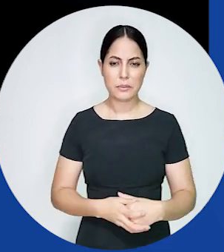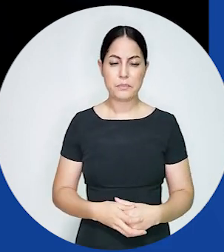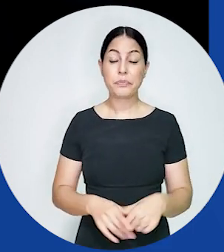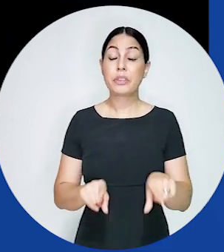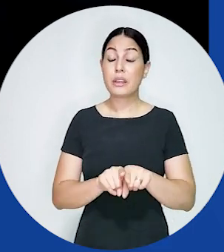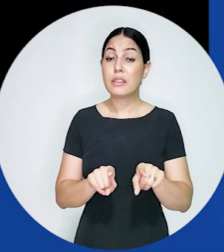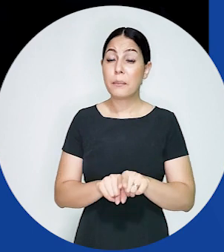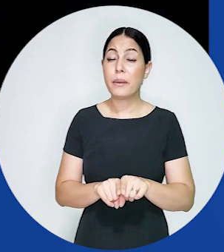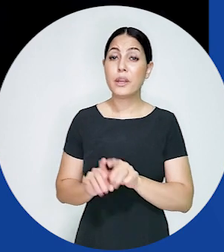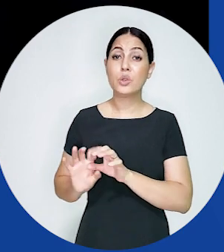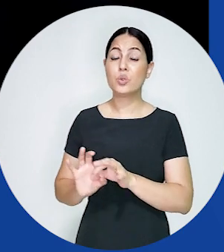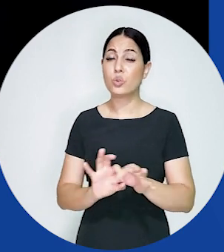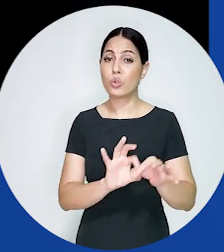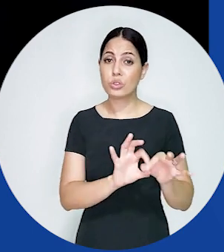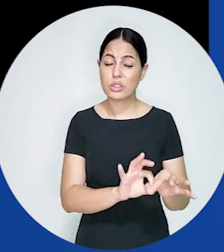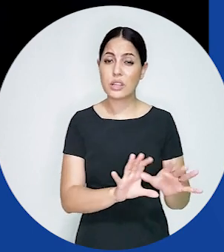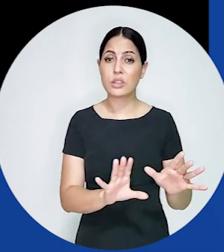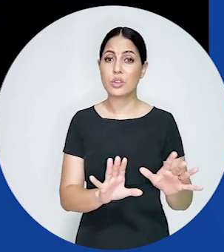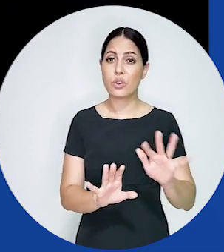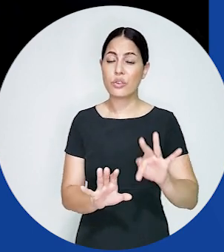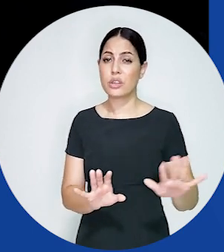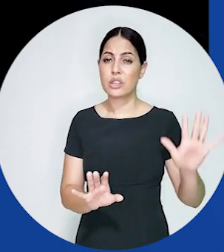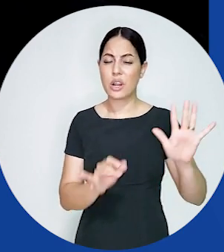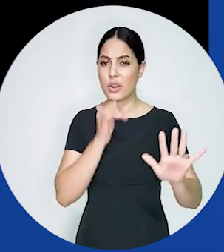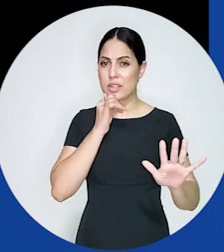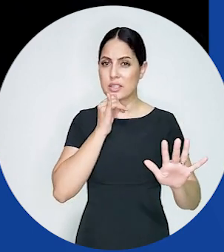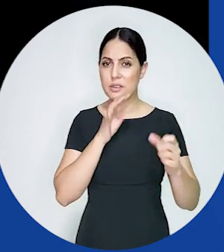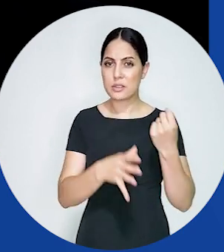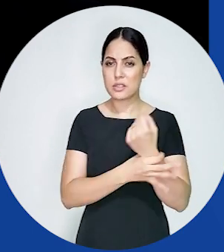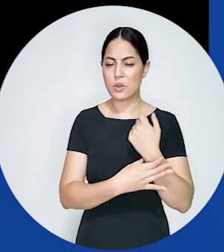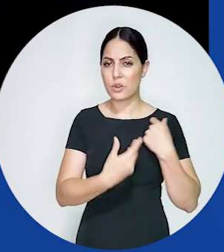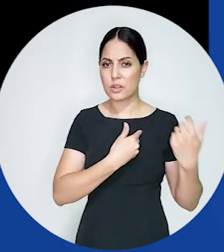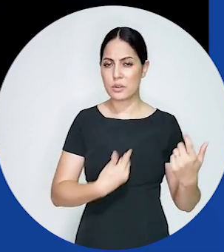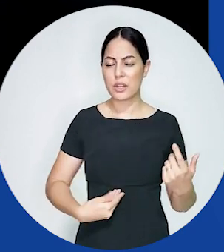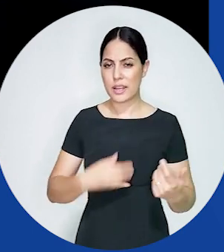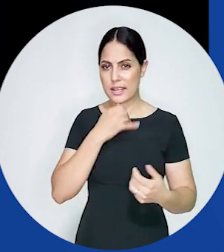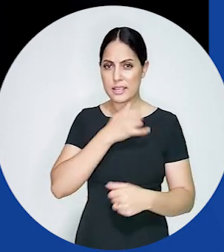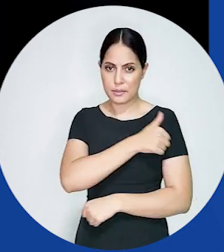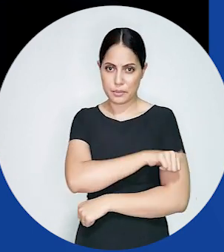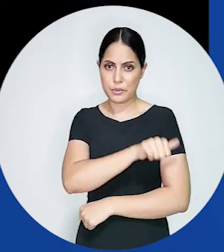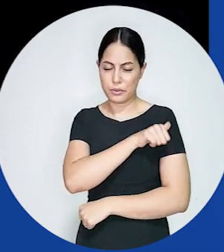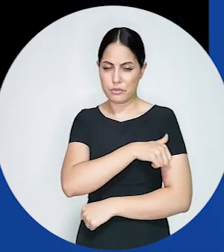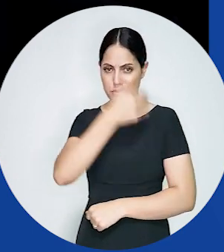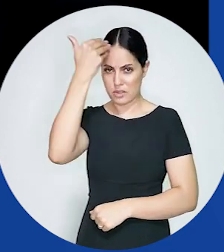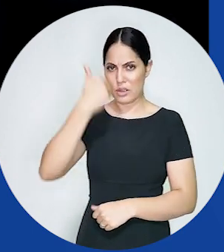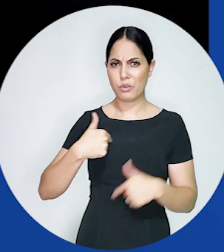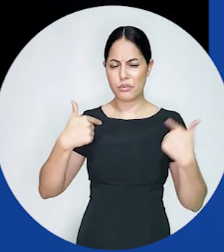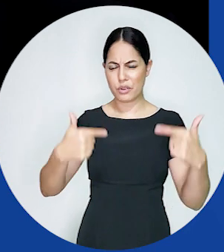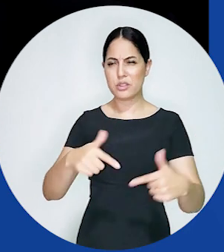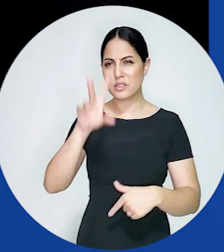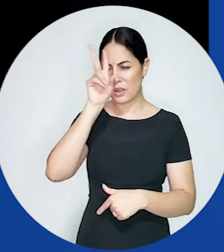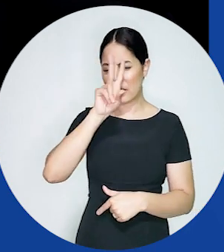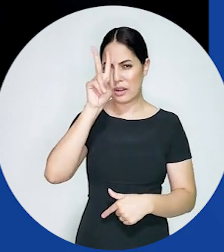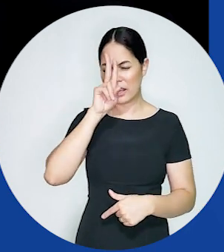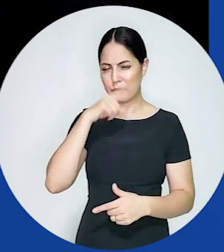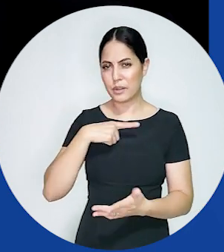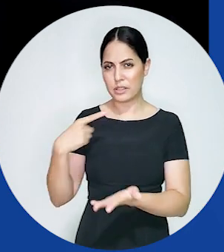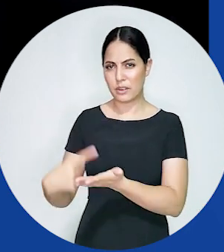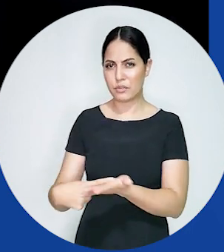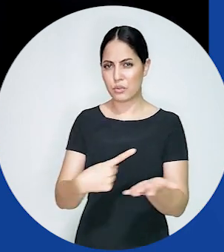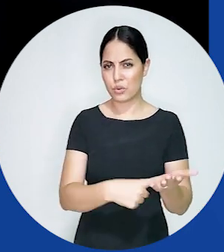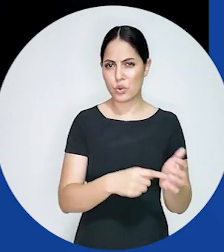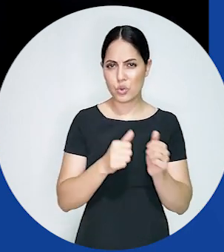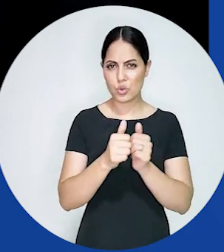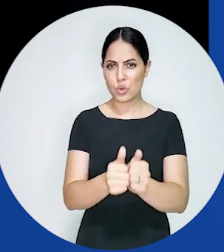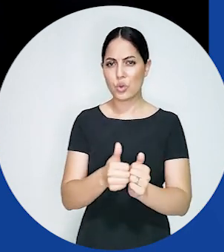em momentos de intervenção federal na área de segurança pública, eu acabei fazendo isso no caso do Rio de Janeiro, aliás,